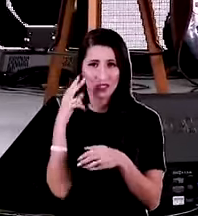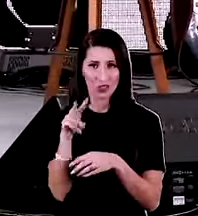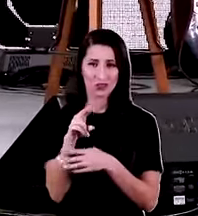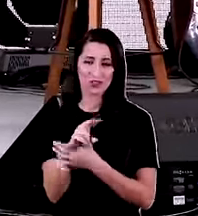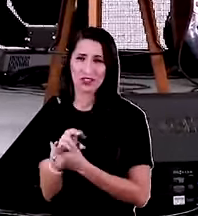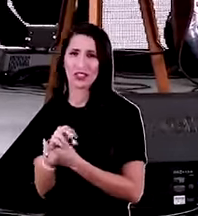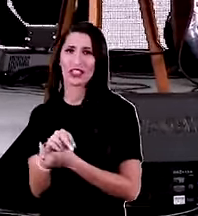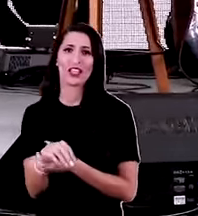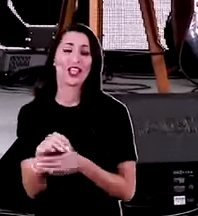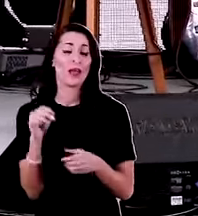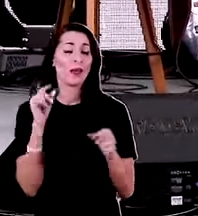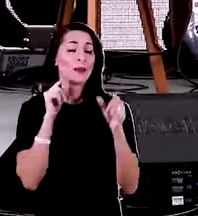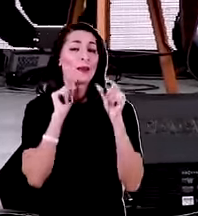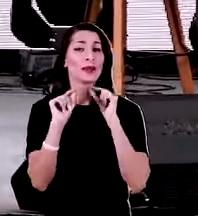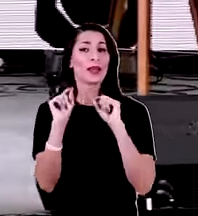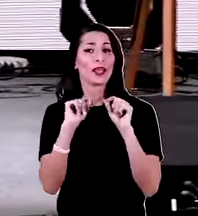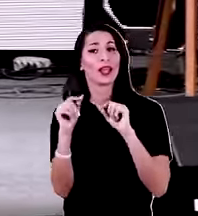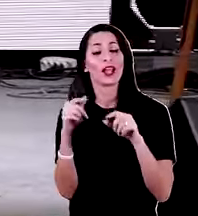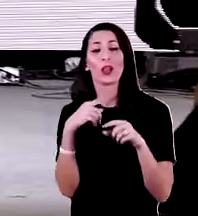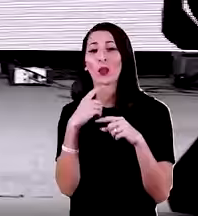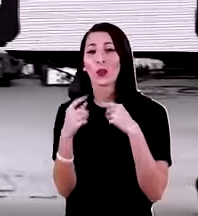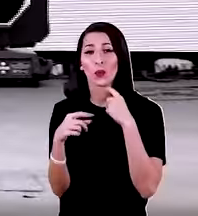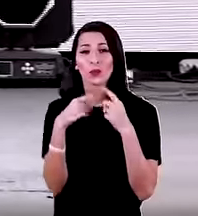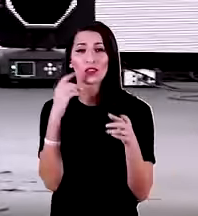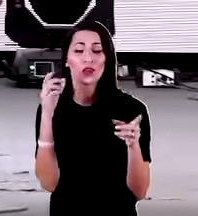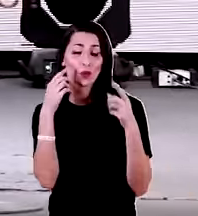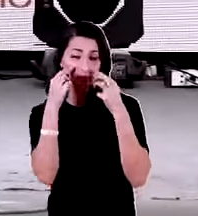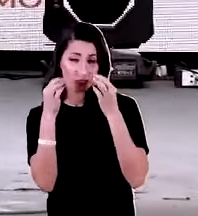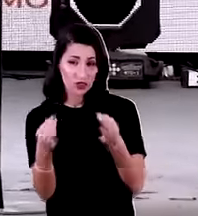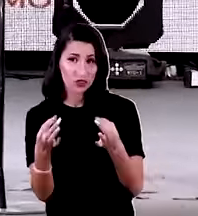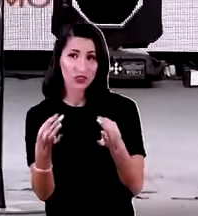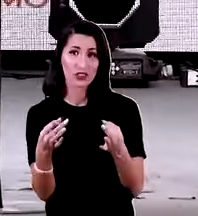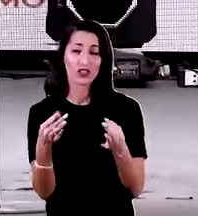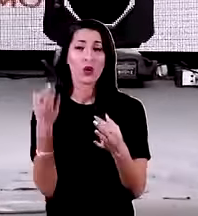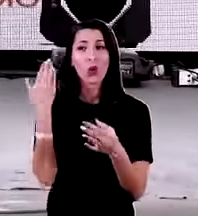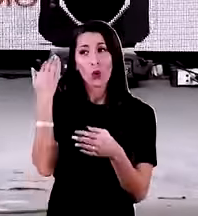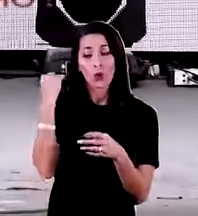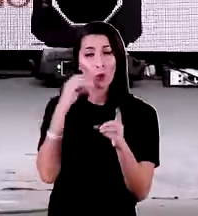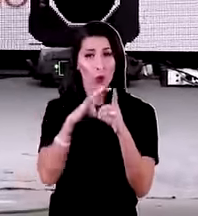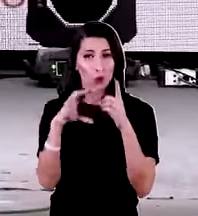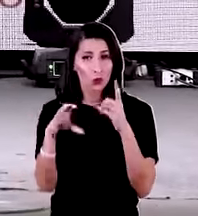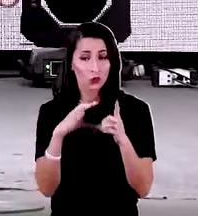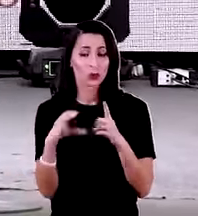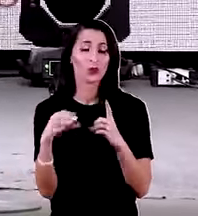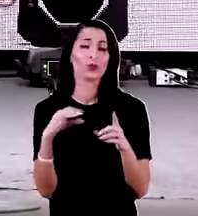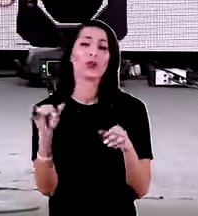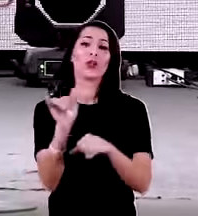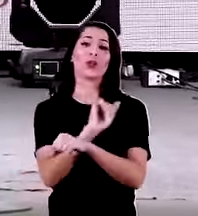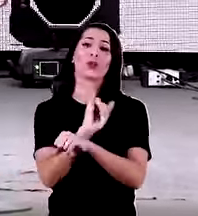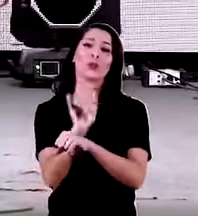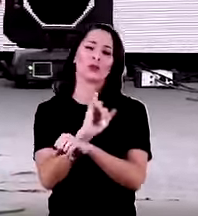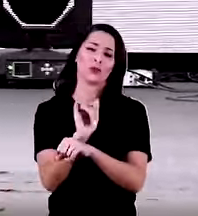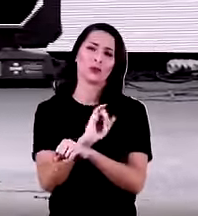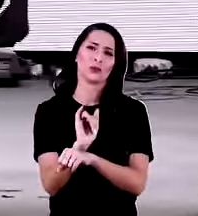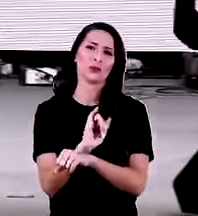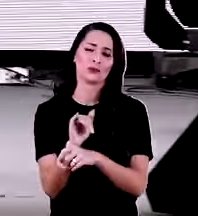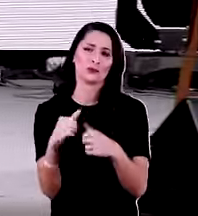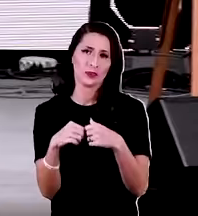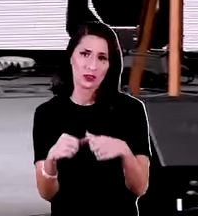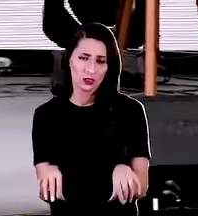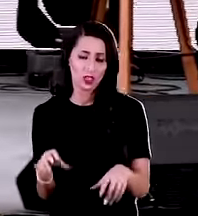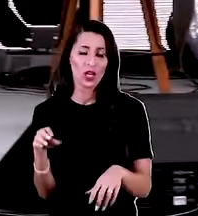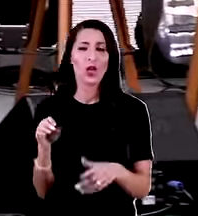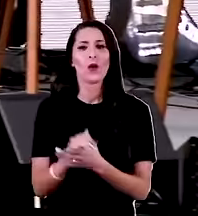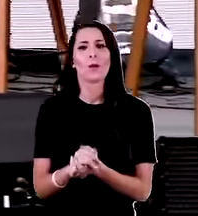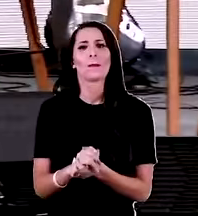não assistiu o último Todas por Um, está no canal do YouTube da Igreja do Amor, ok? A gente falou sobre o segredo de